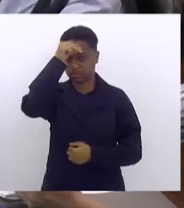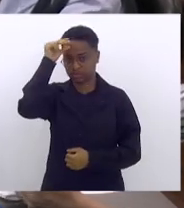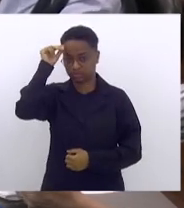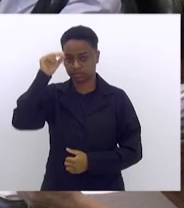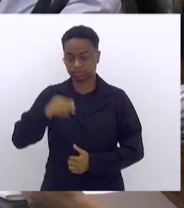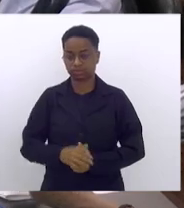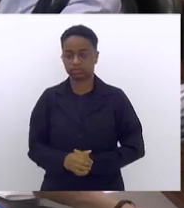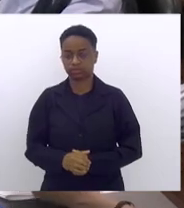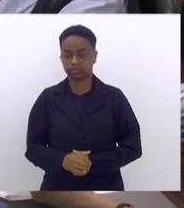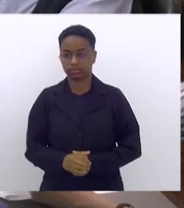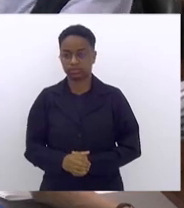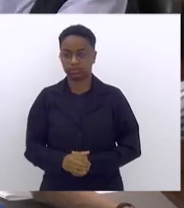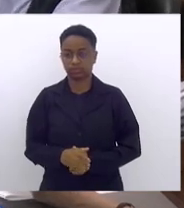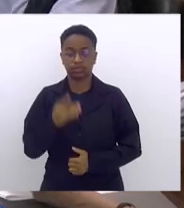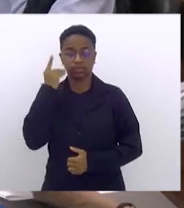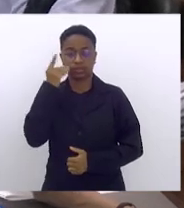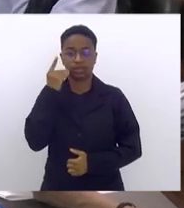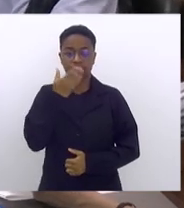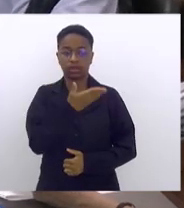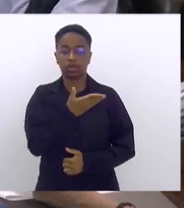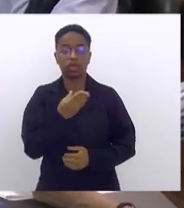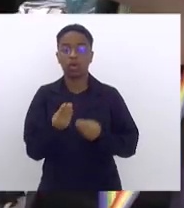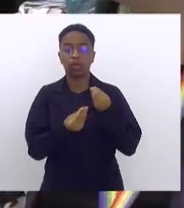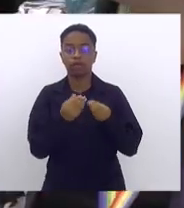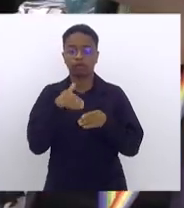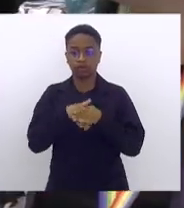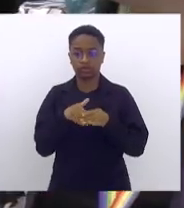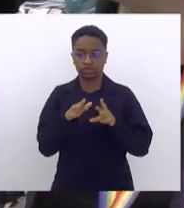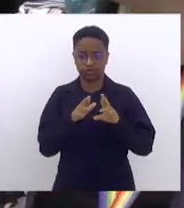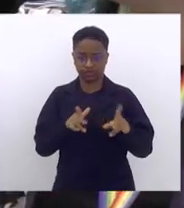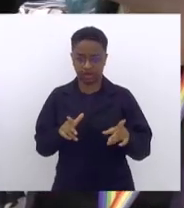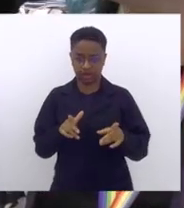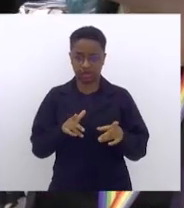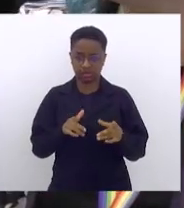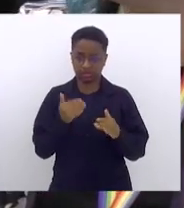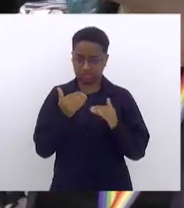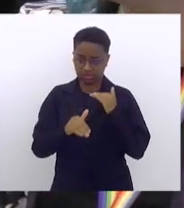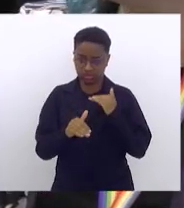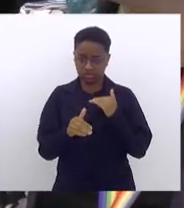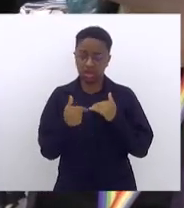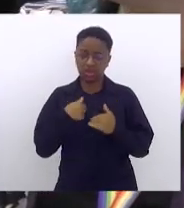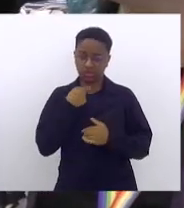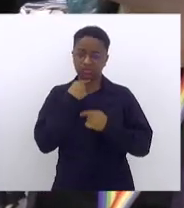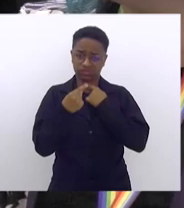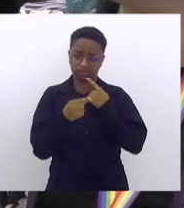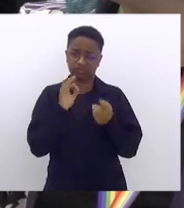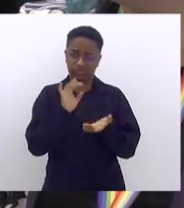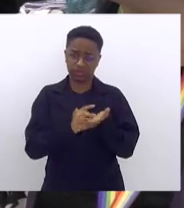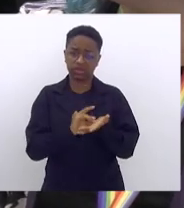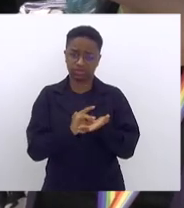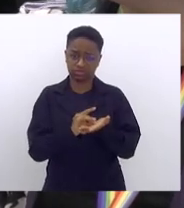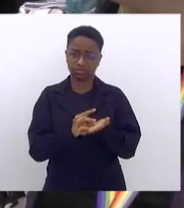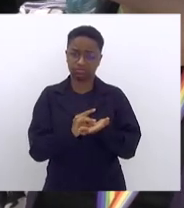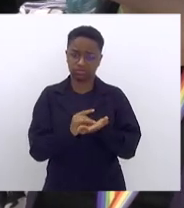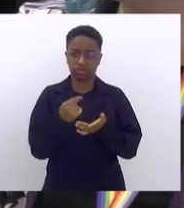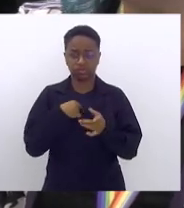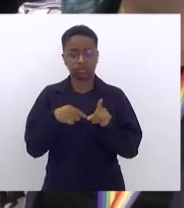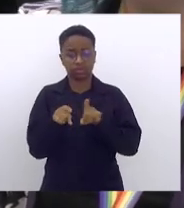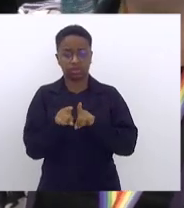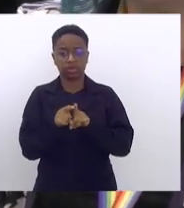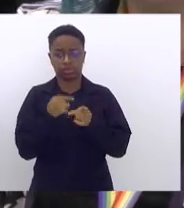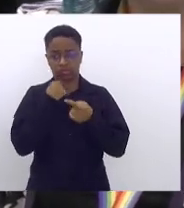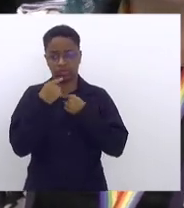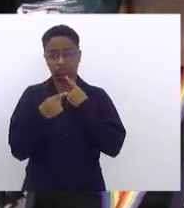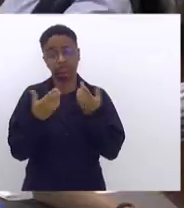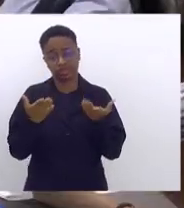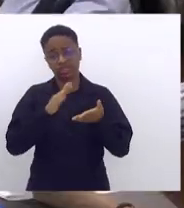O deputado Serafini daria um voto divergente. Presidente, eu... Eu estou em dúvida de verdade, sabia? Eu também confesso que eu tenho então, dúvida. Retira,